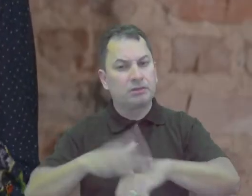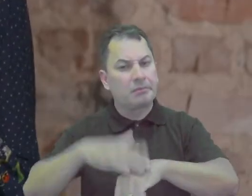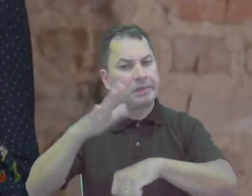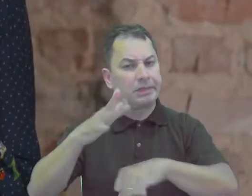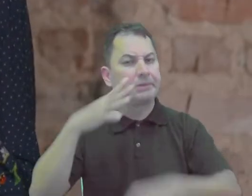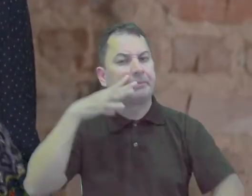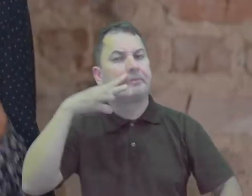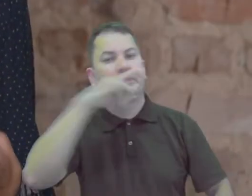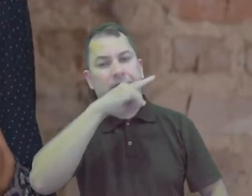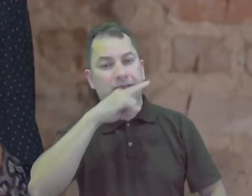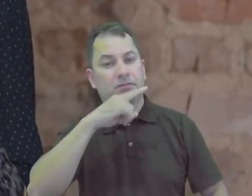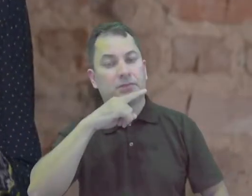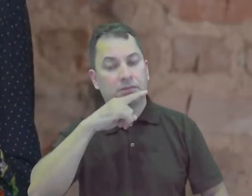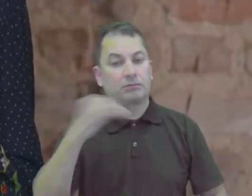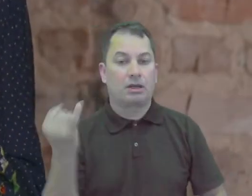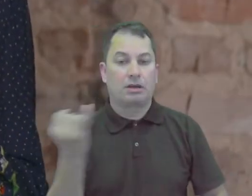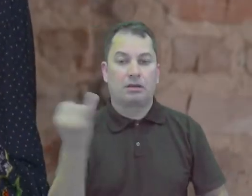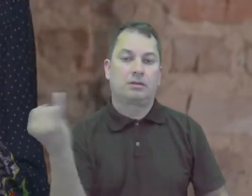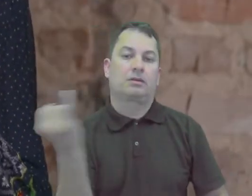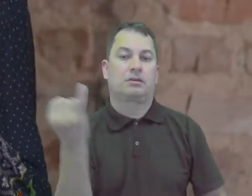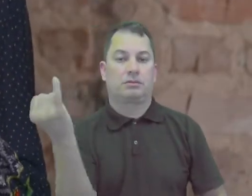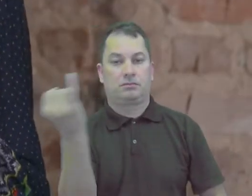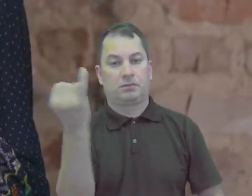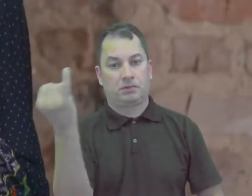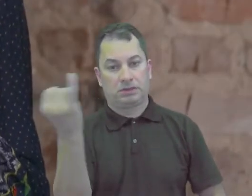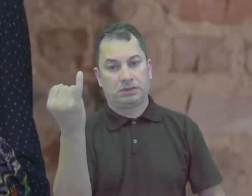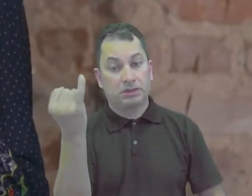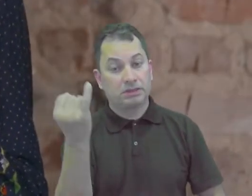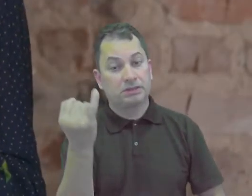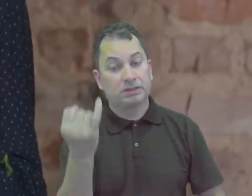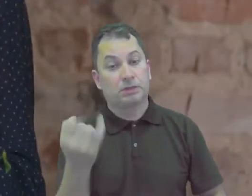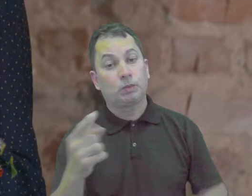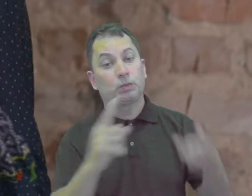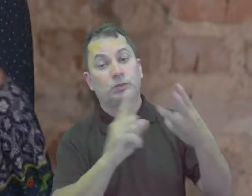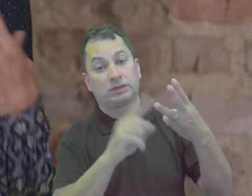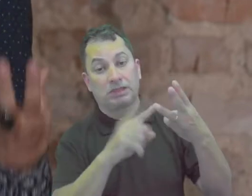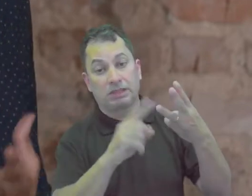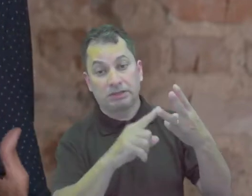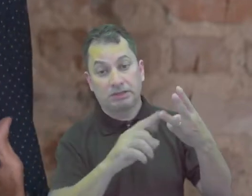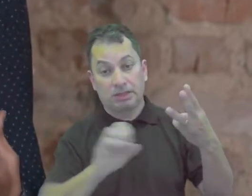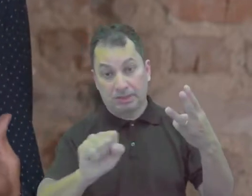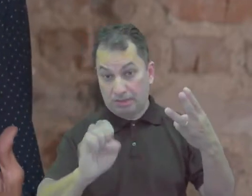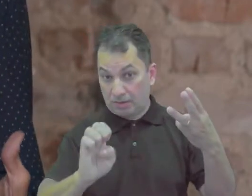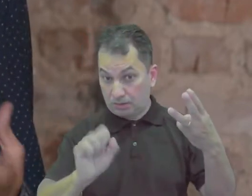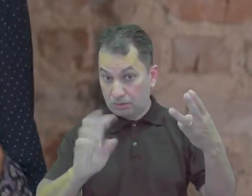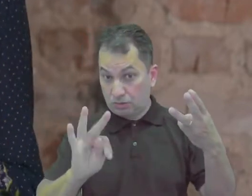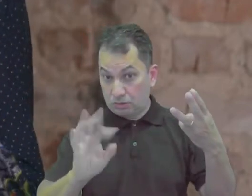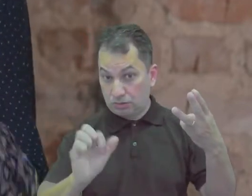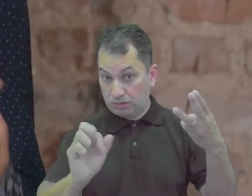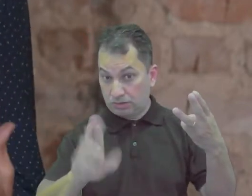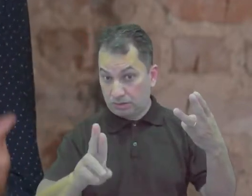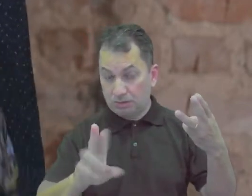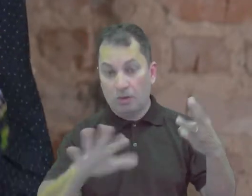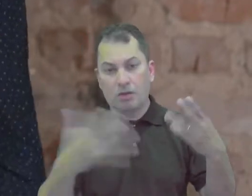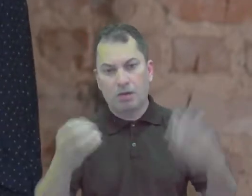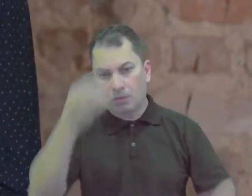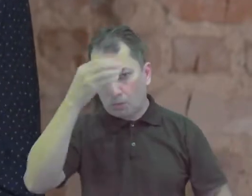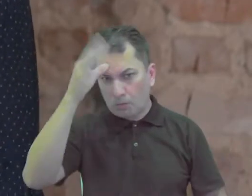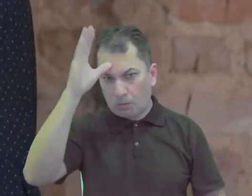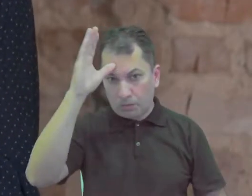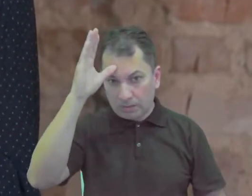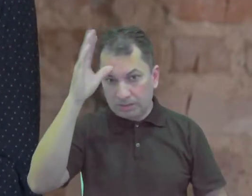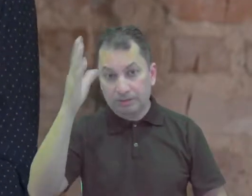percebido, né, a importância, né, do terceiro setor, né, que são conhecimentos informais, mas que